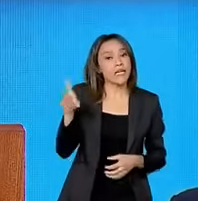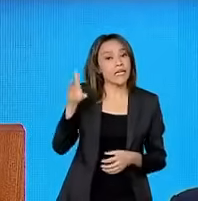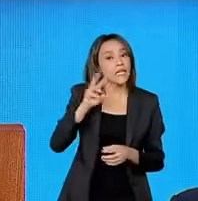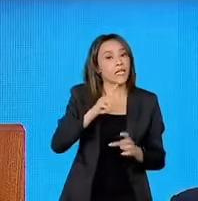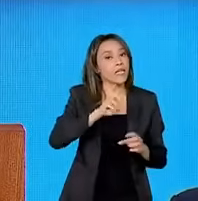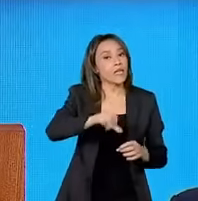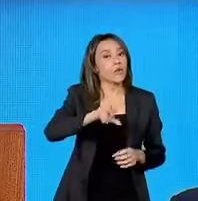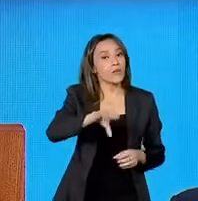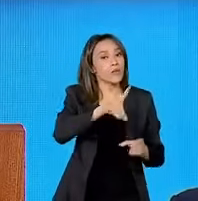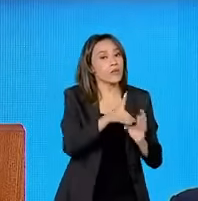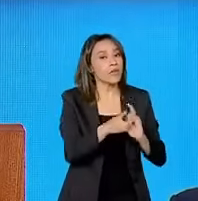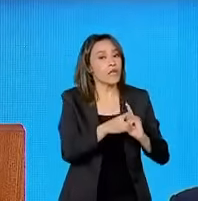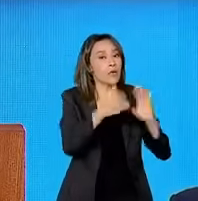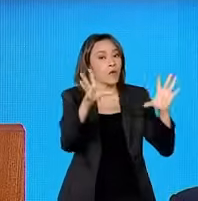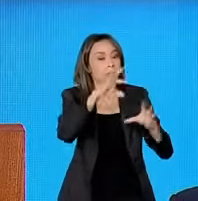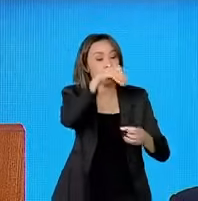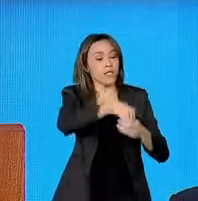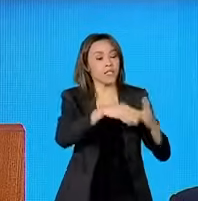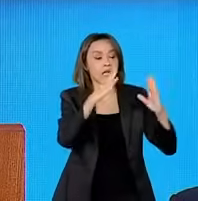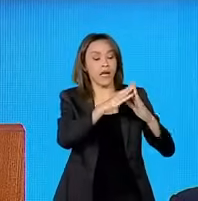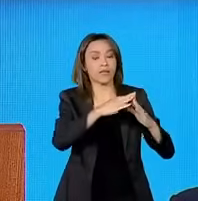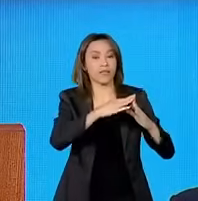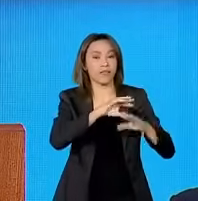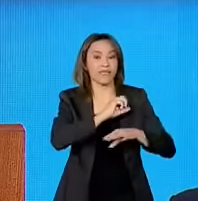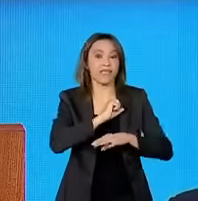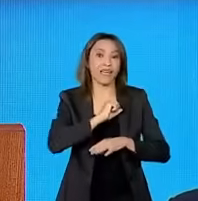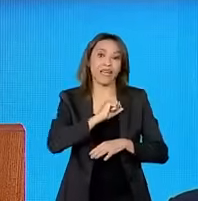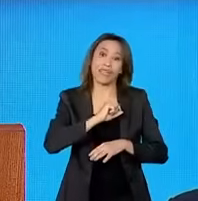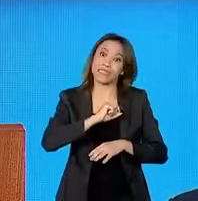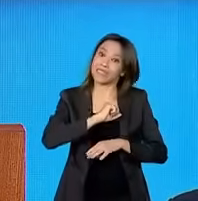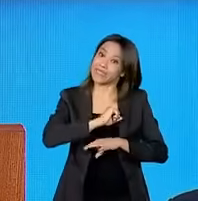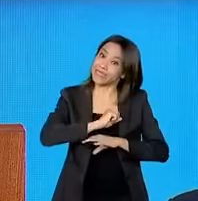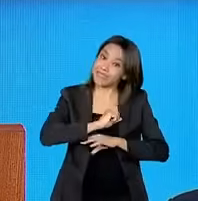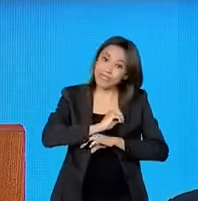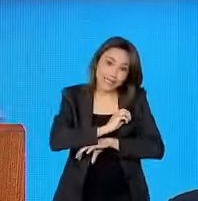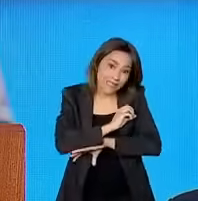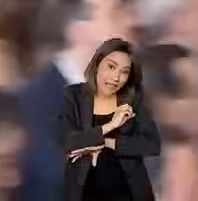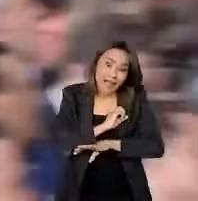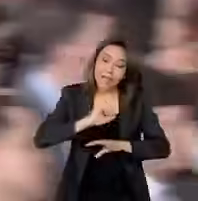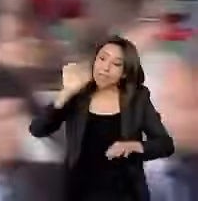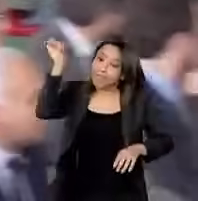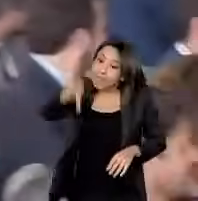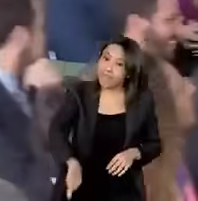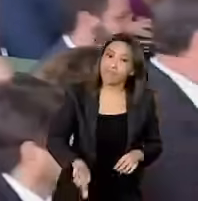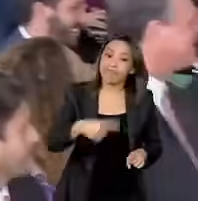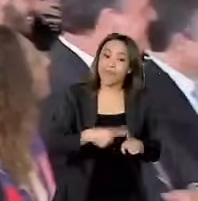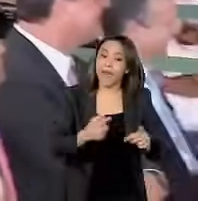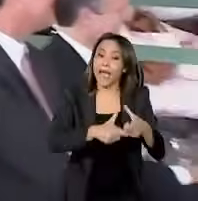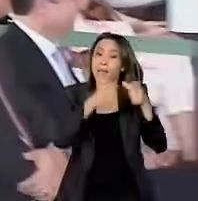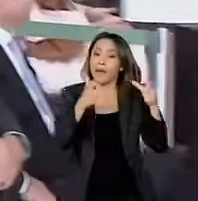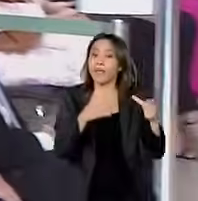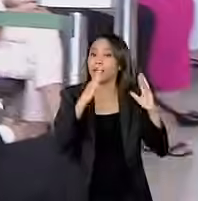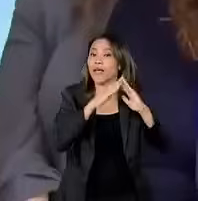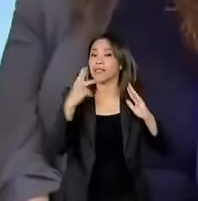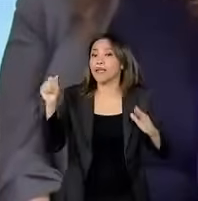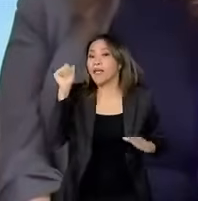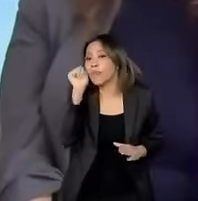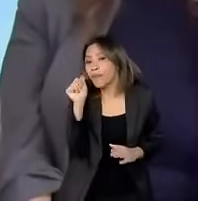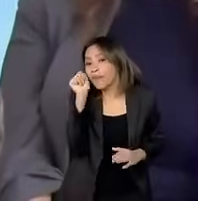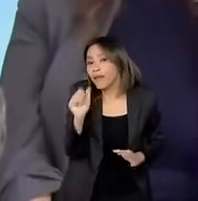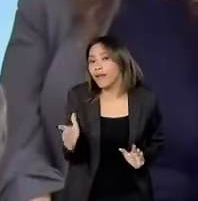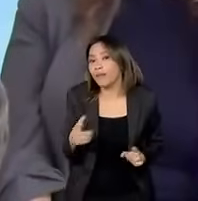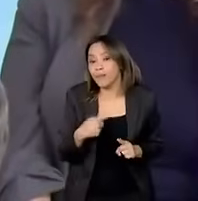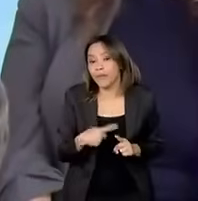casa dele ele está ferrado, porque a maioria é mulher contra ele. Mas mais do que isso, é que o casamento obriga a